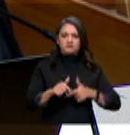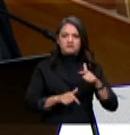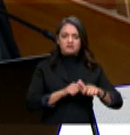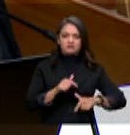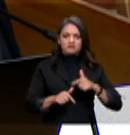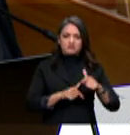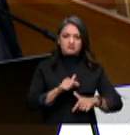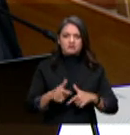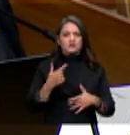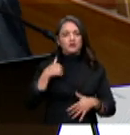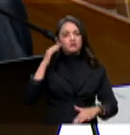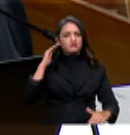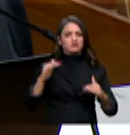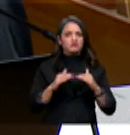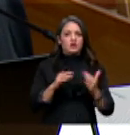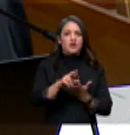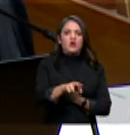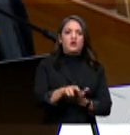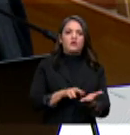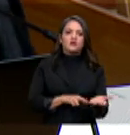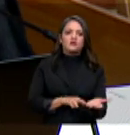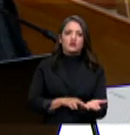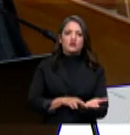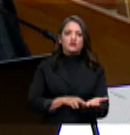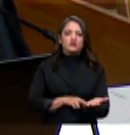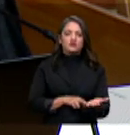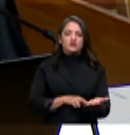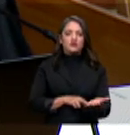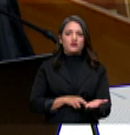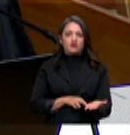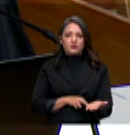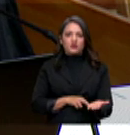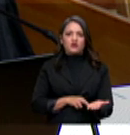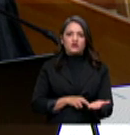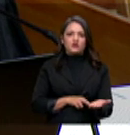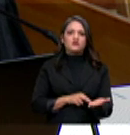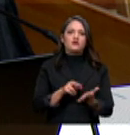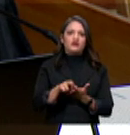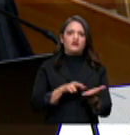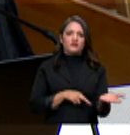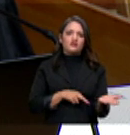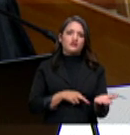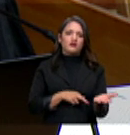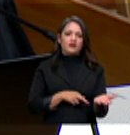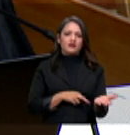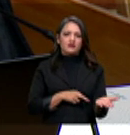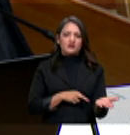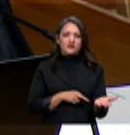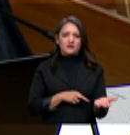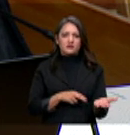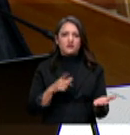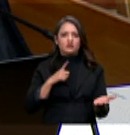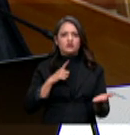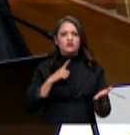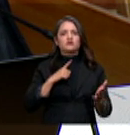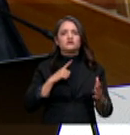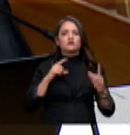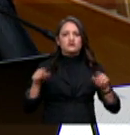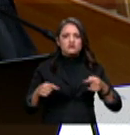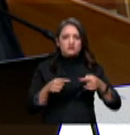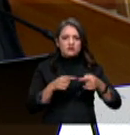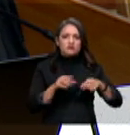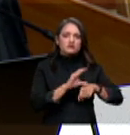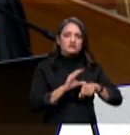acompanho o eminente ministro relator julgando procedente a presente ADPF, declarando a inconstitucionalidade das decisões judiciais